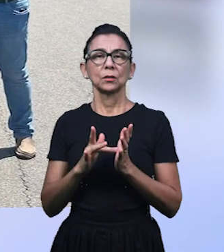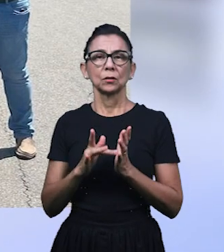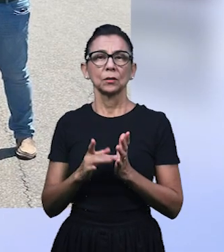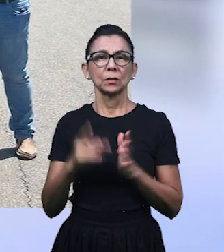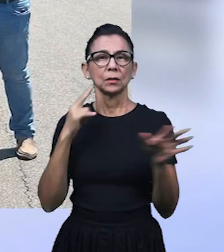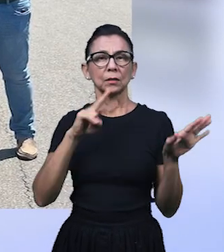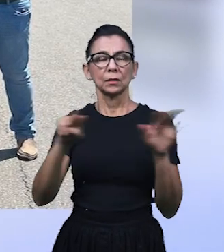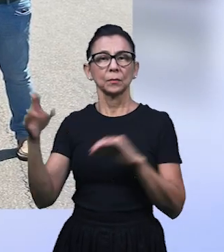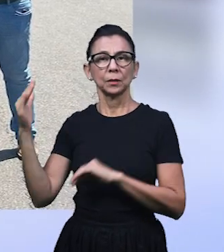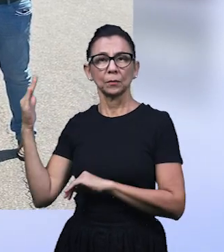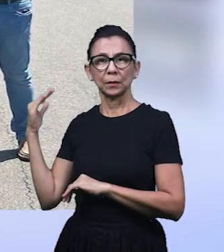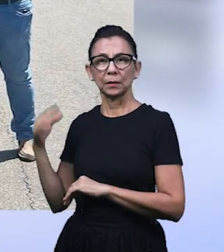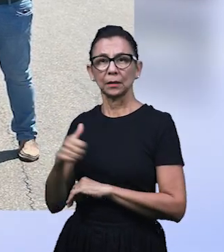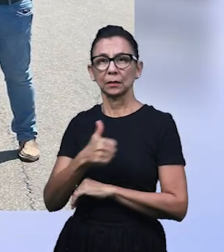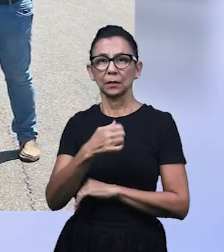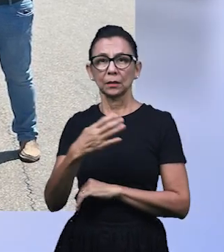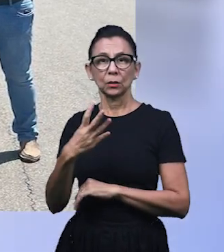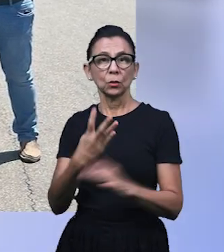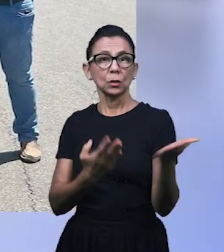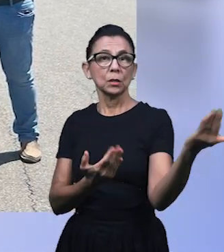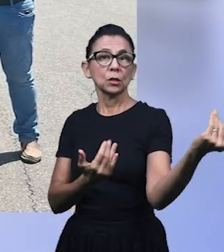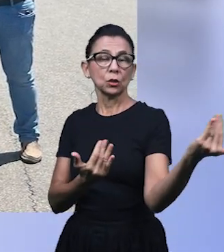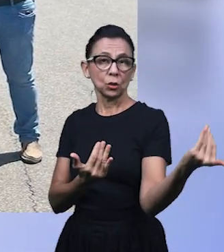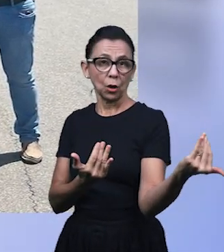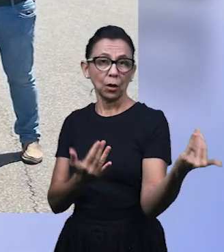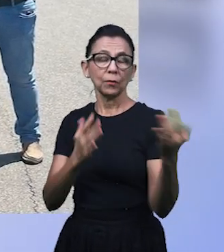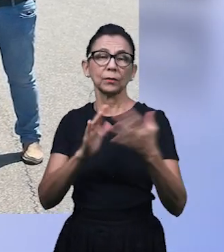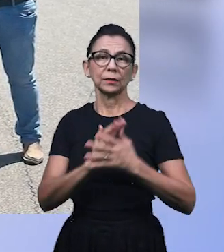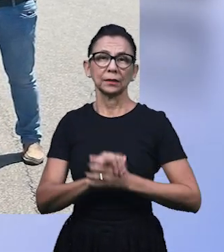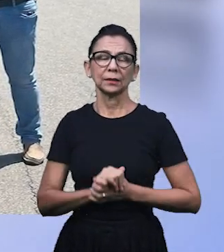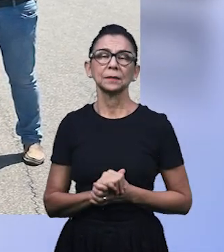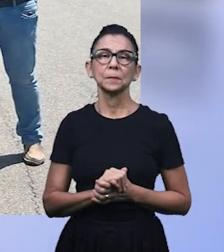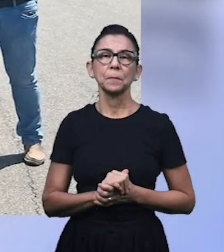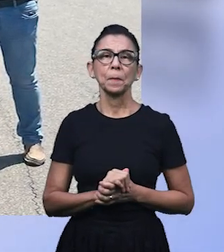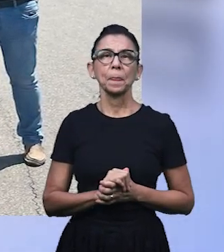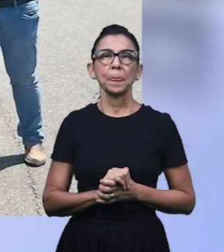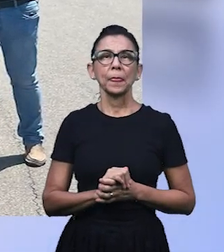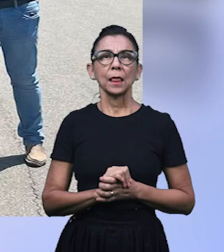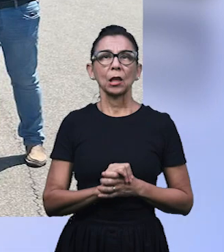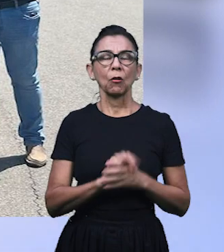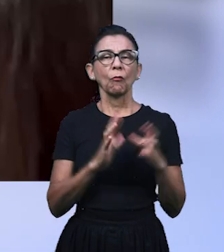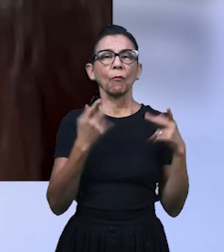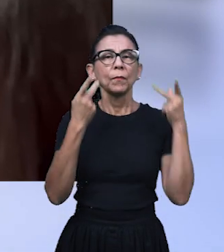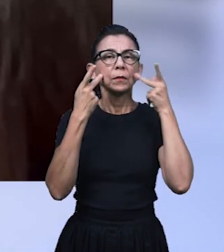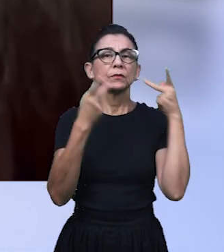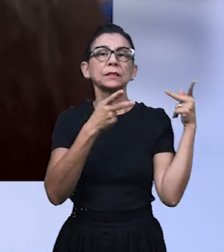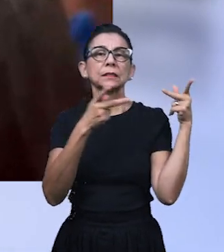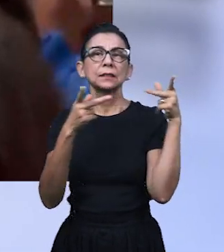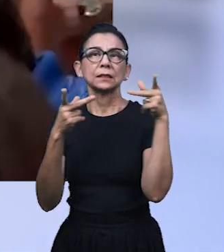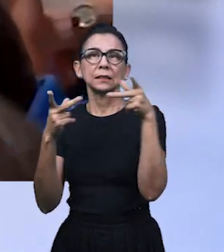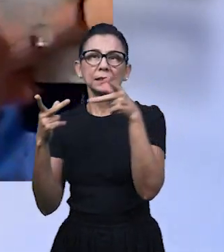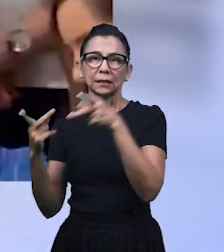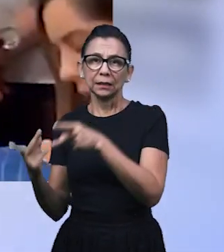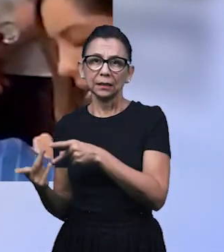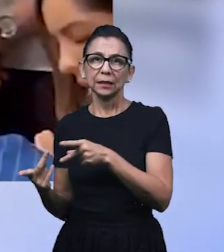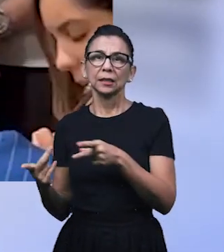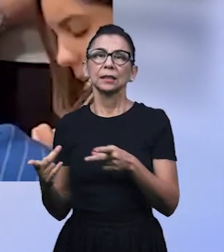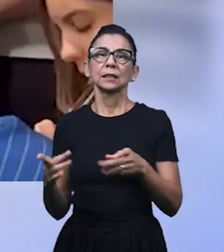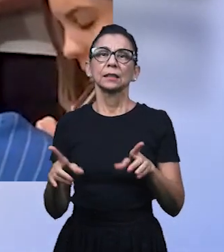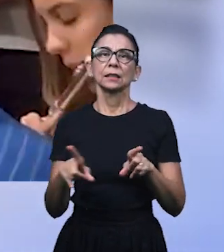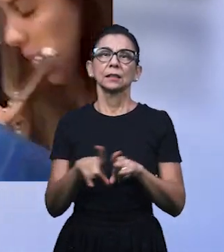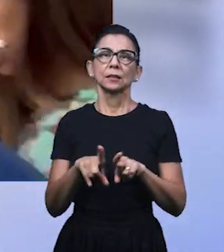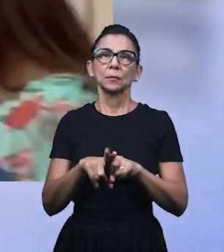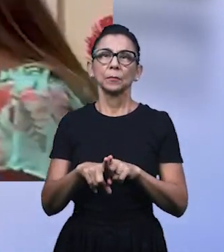de Massachusetts realizaram uma caravana de visitas na região de Boston, parte do trabalho evangelístico do Evangelho Sem